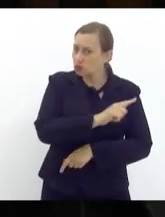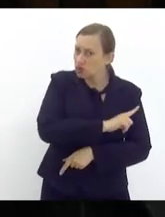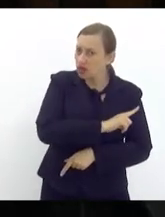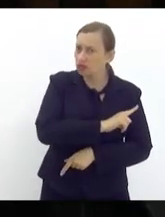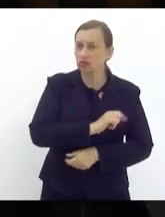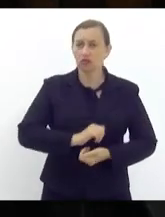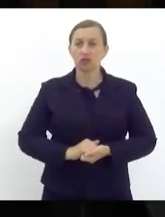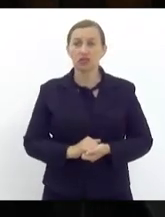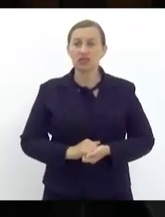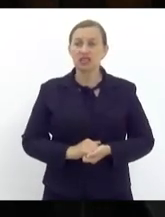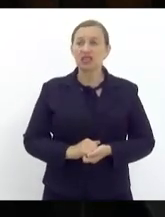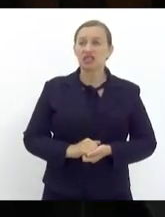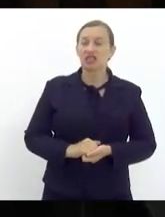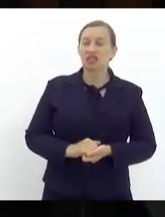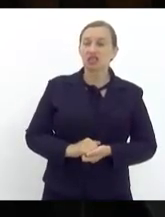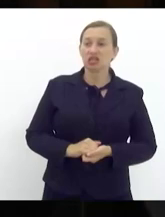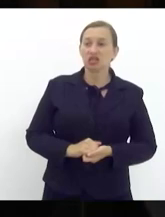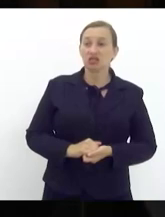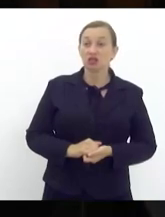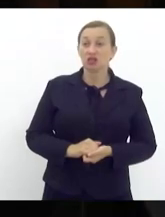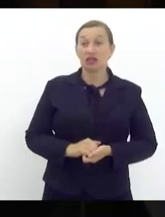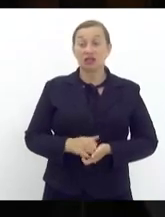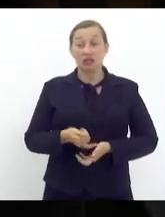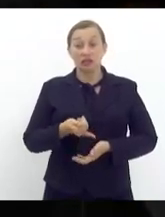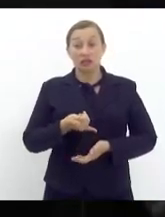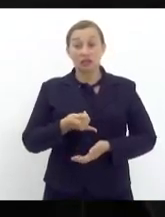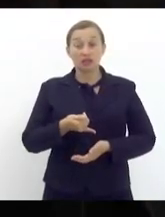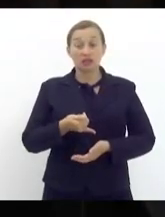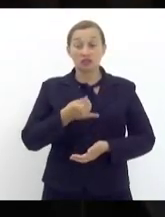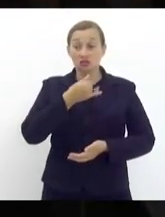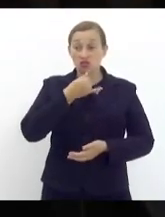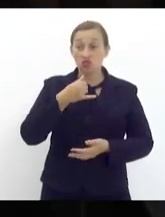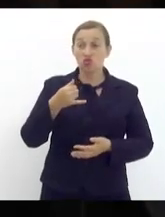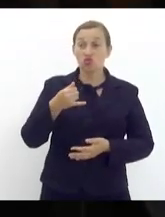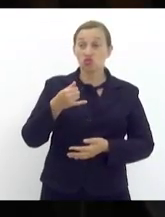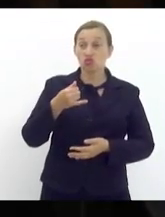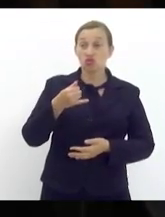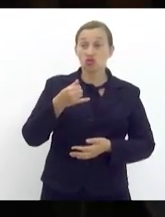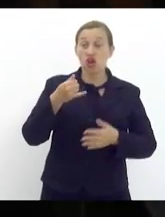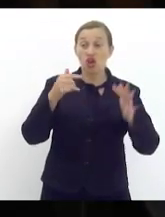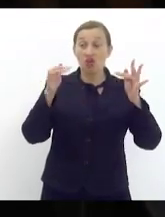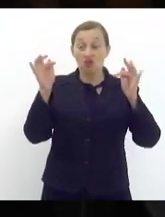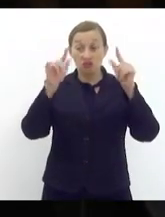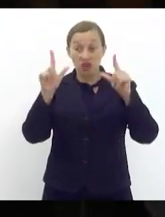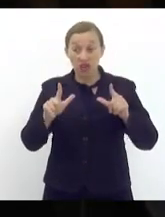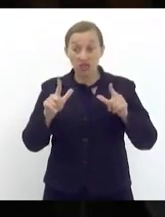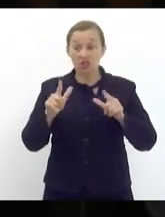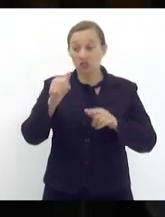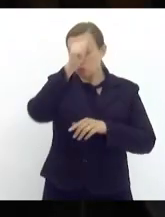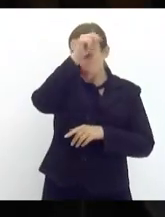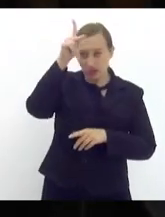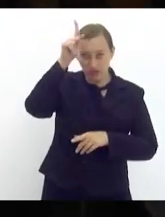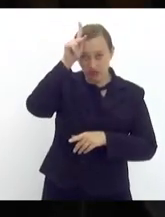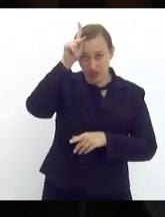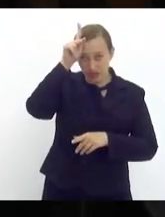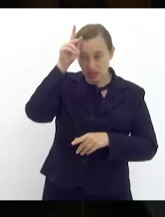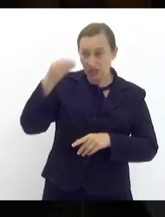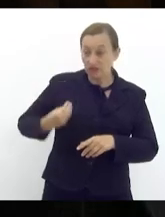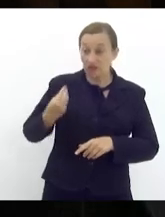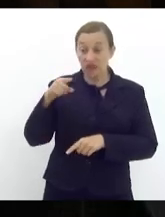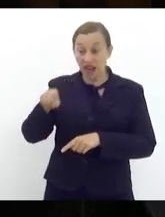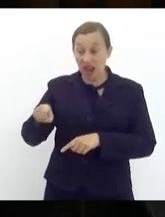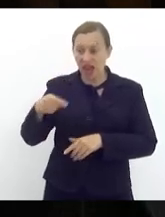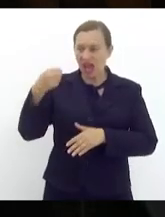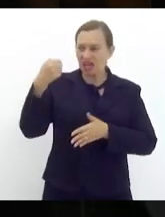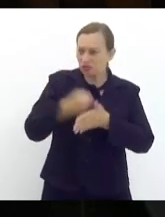gonçalense, muito satisfeita com o prefeito que lá está hoje, que trabalha de forma incansável pelaquela população e que